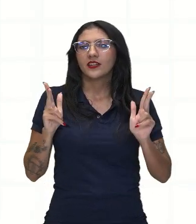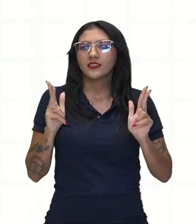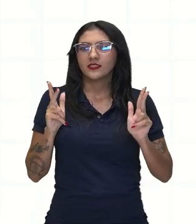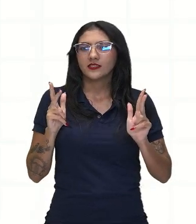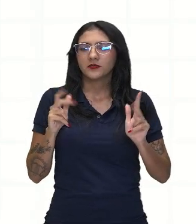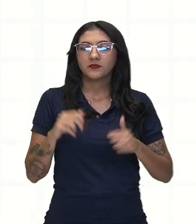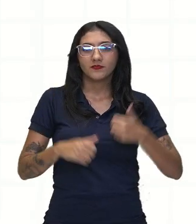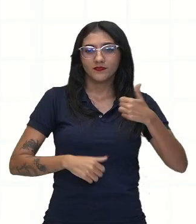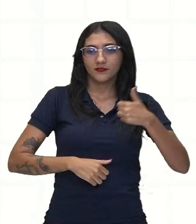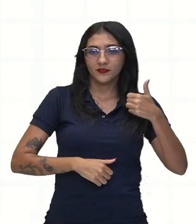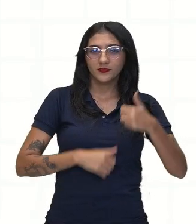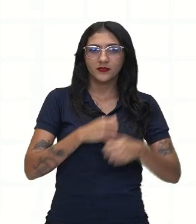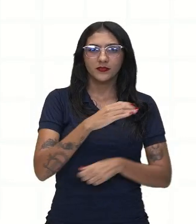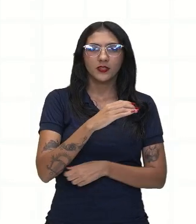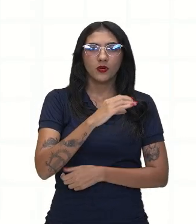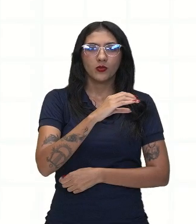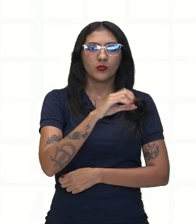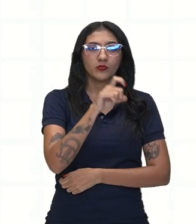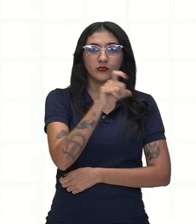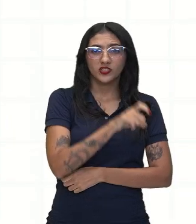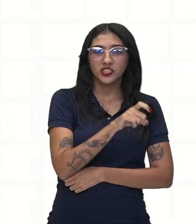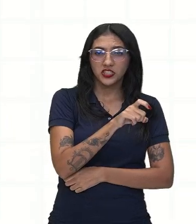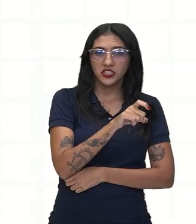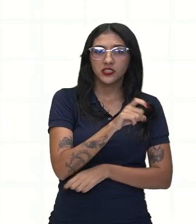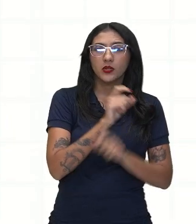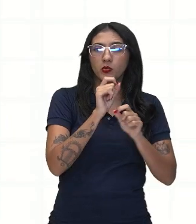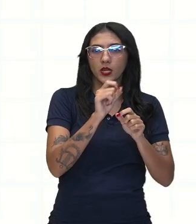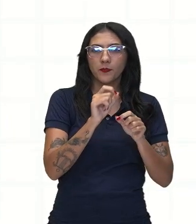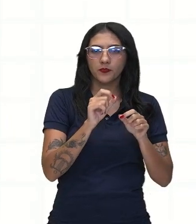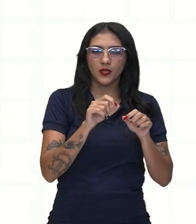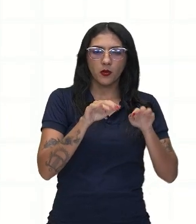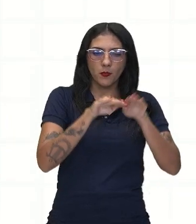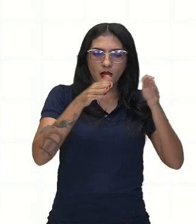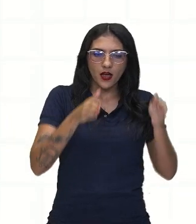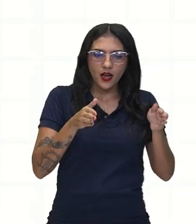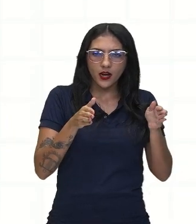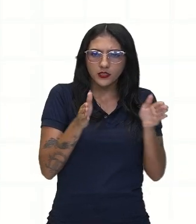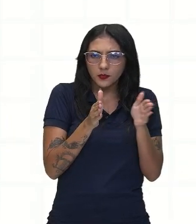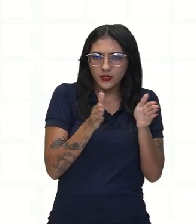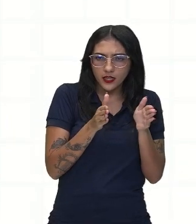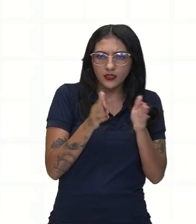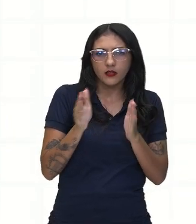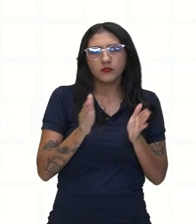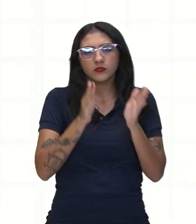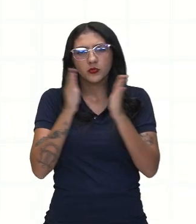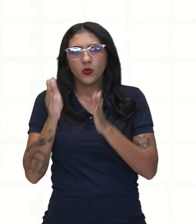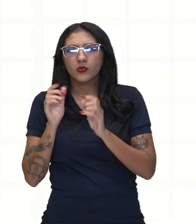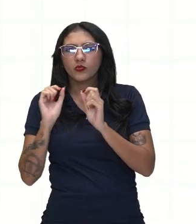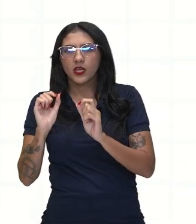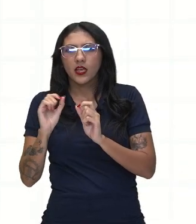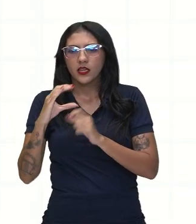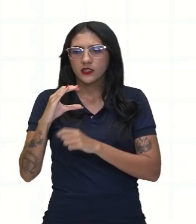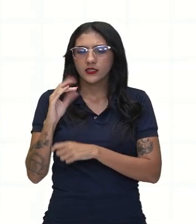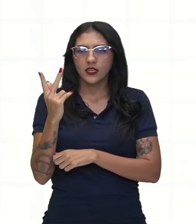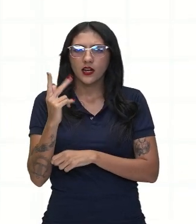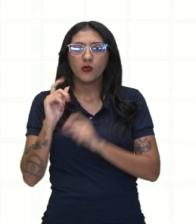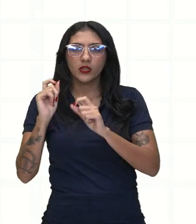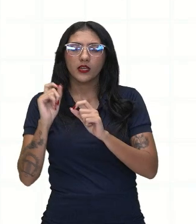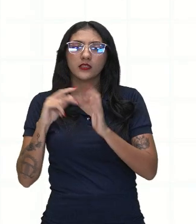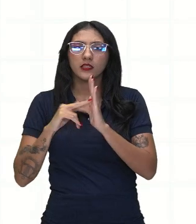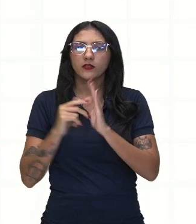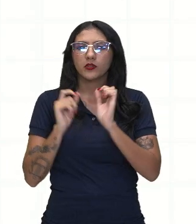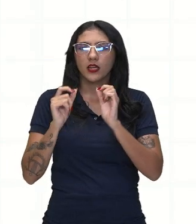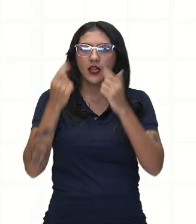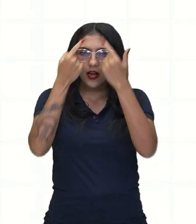Ó, caixola é uma pequena caixa. Cachola, cabeça. Então, ele não